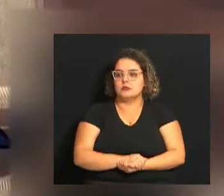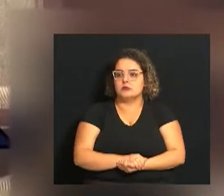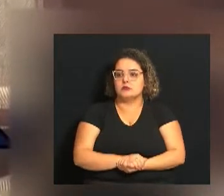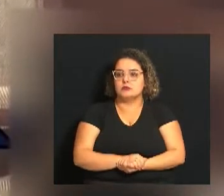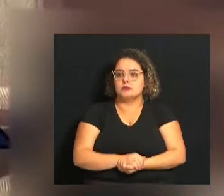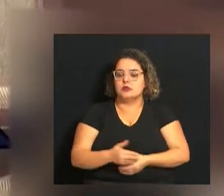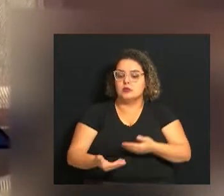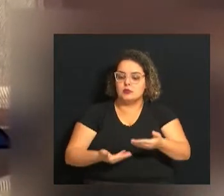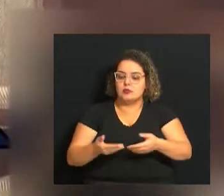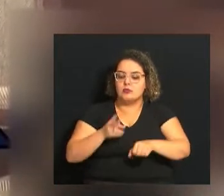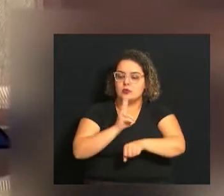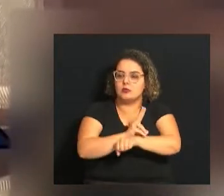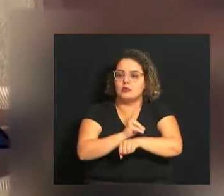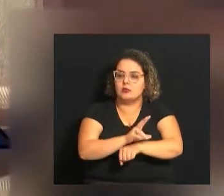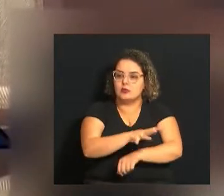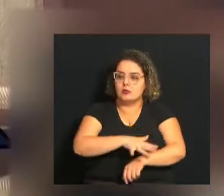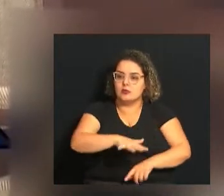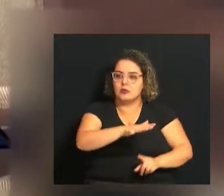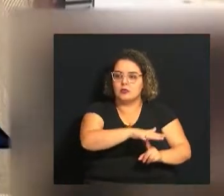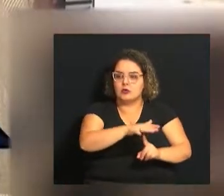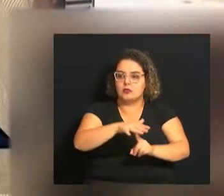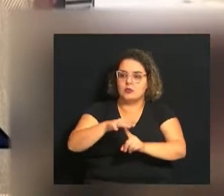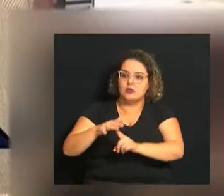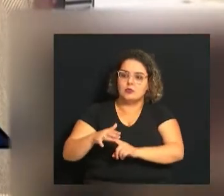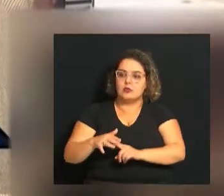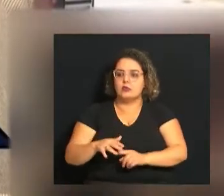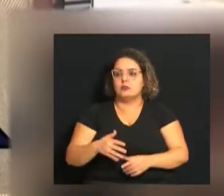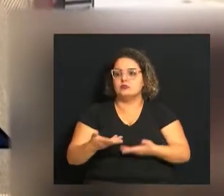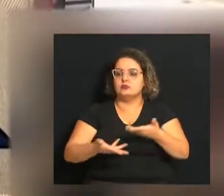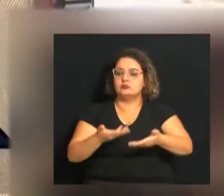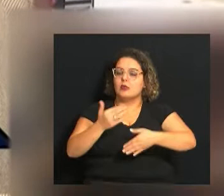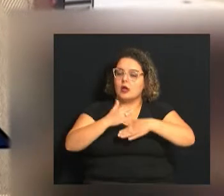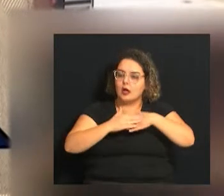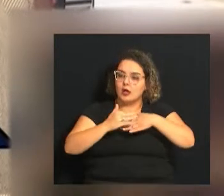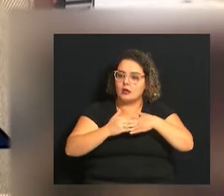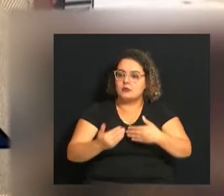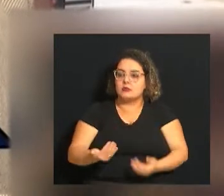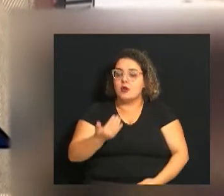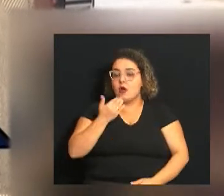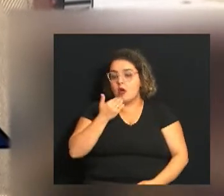cultivando a área, cuidando do meio ambiente com muito zelo. E eu deixo o meu apelo aqui,